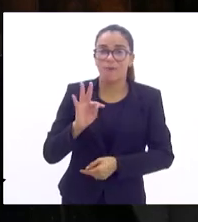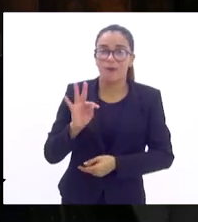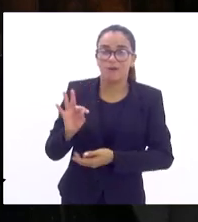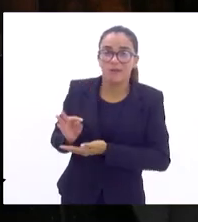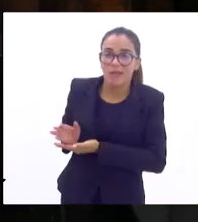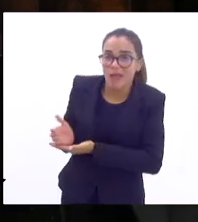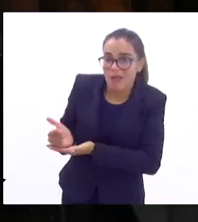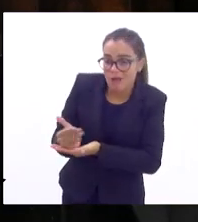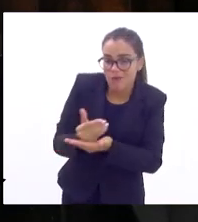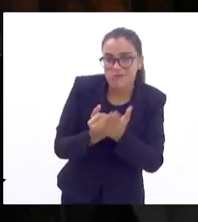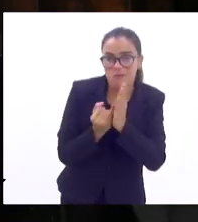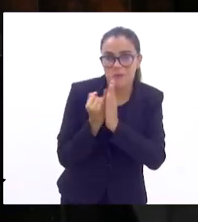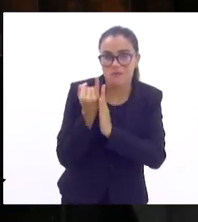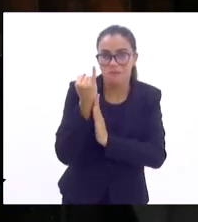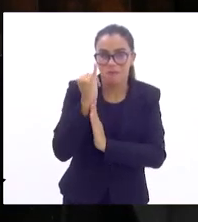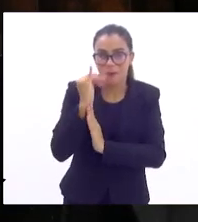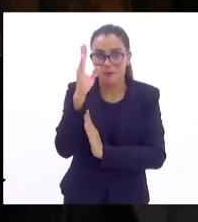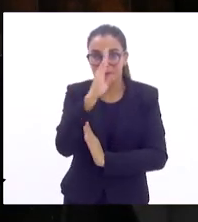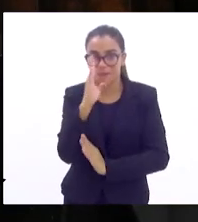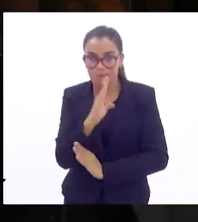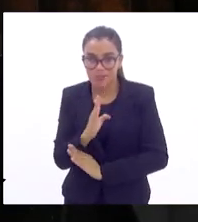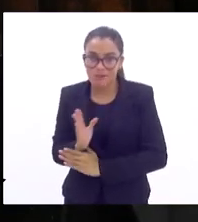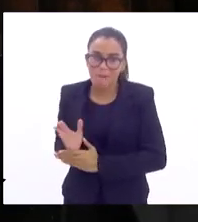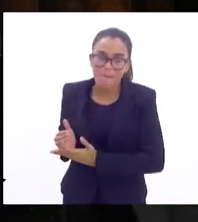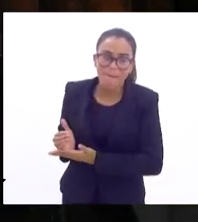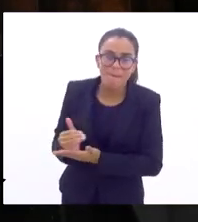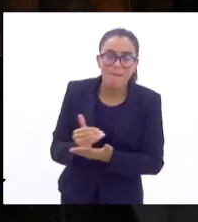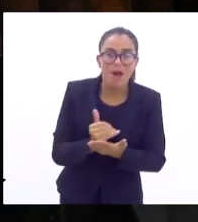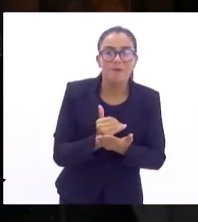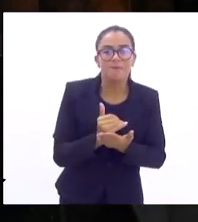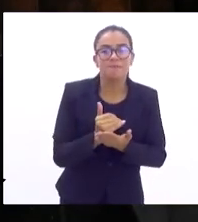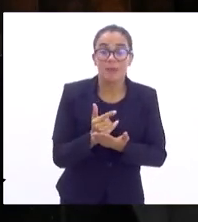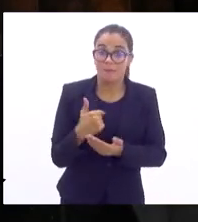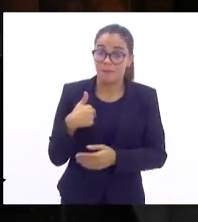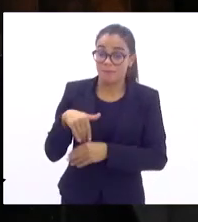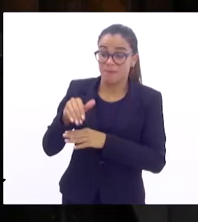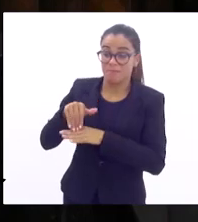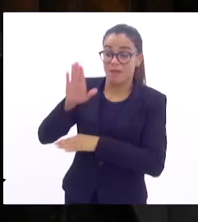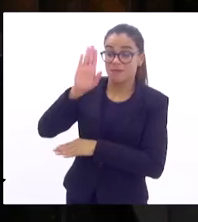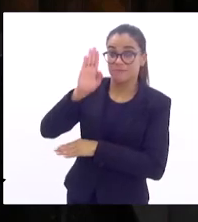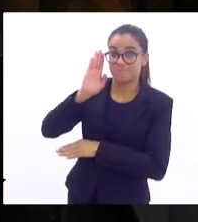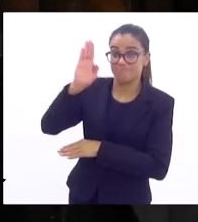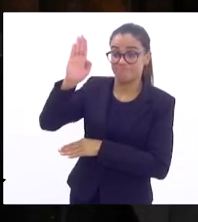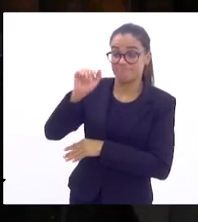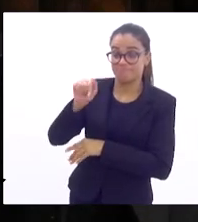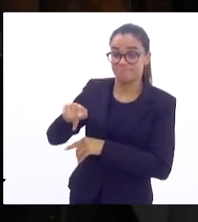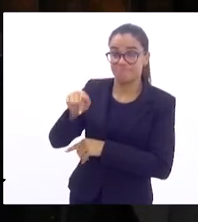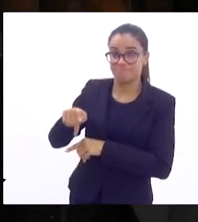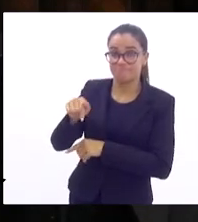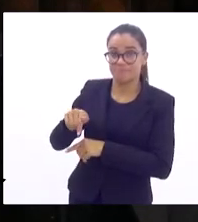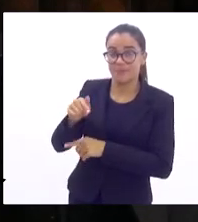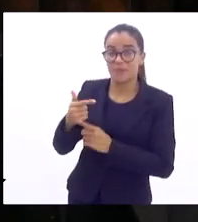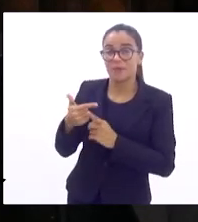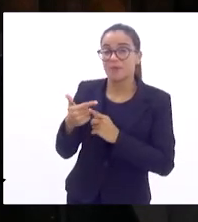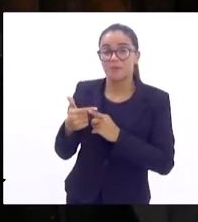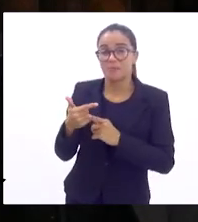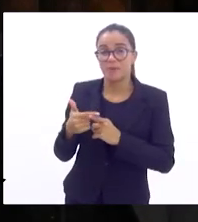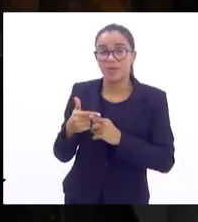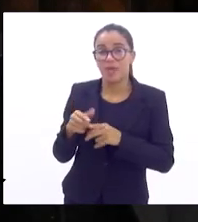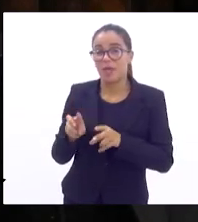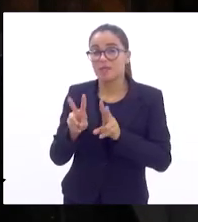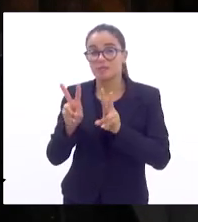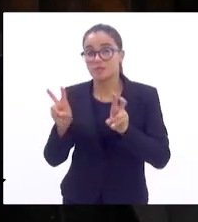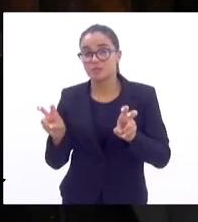que no meu entendimento é mais significativa que é em cima da